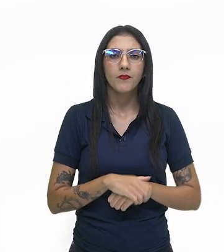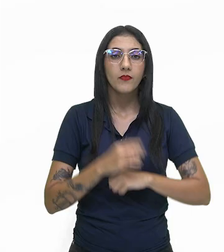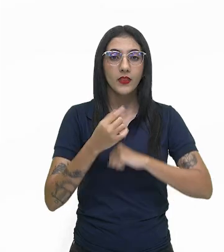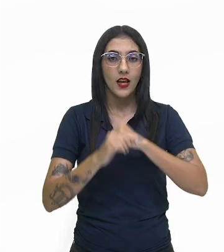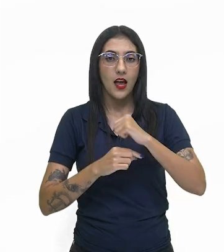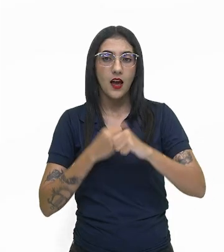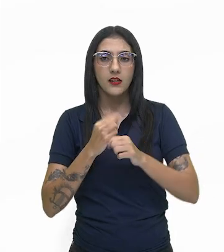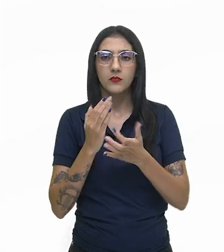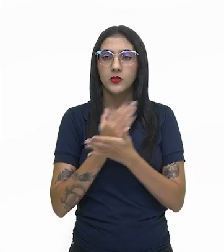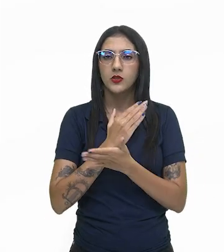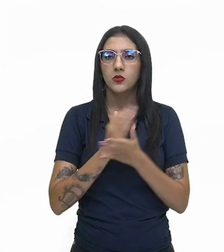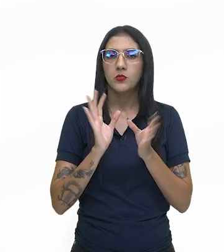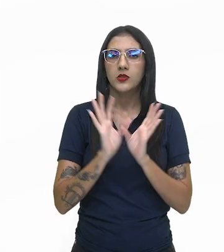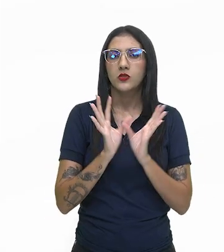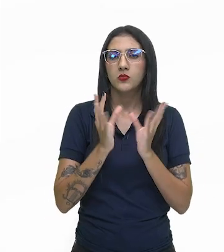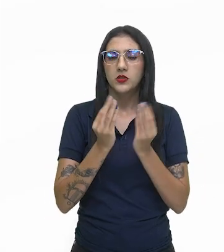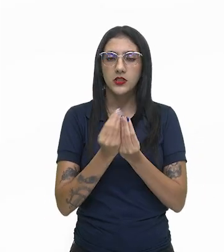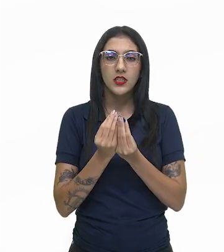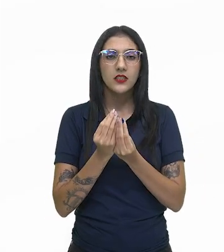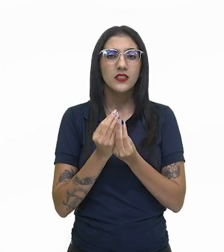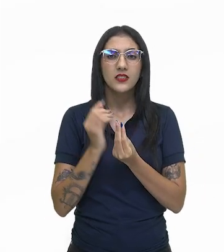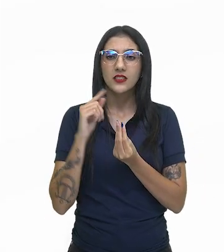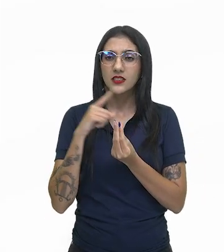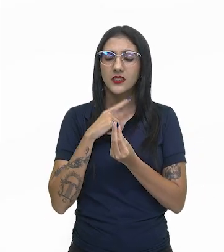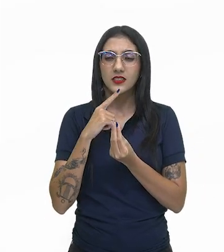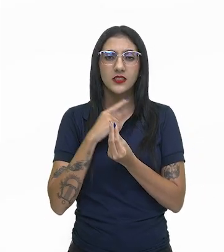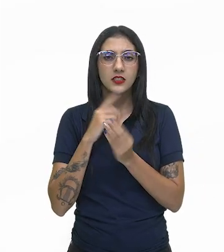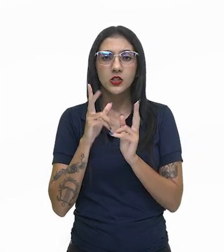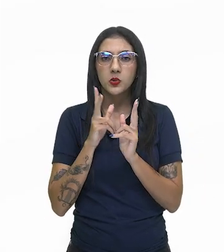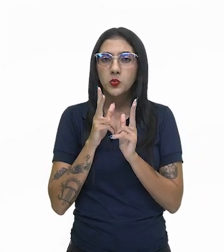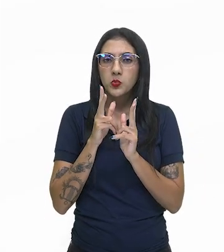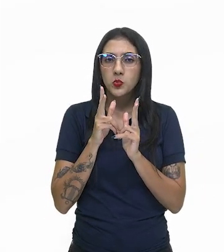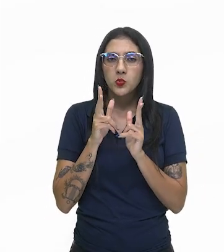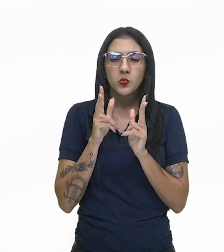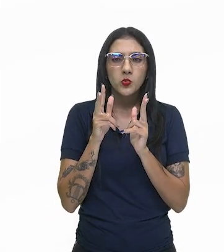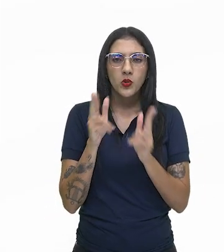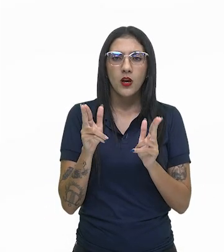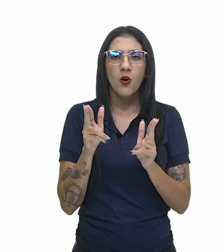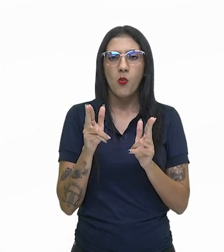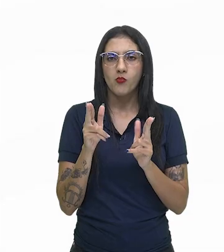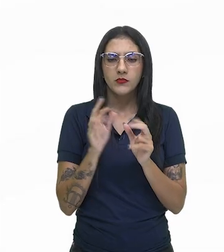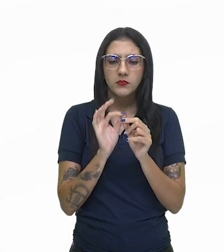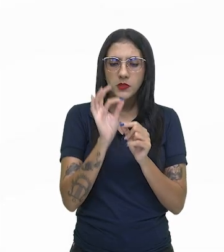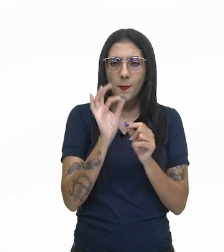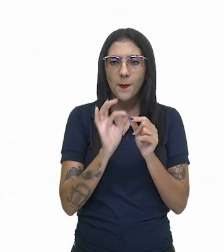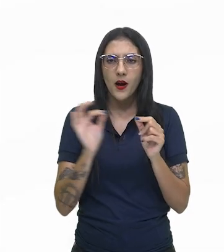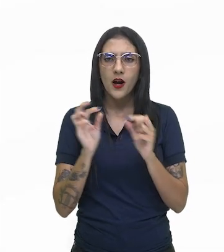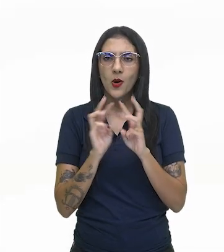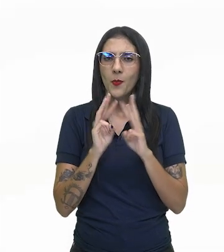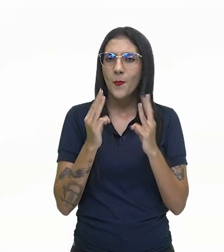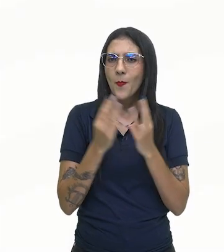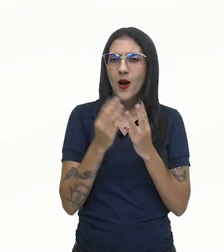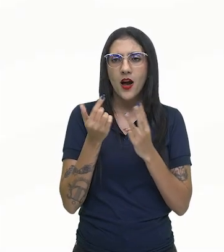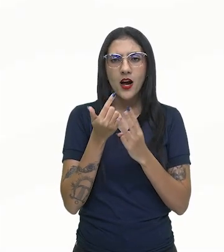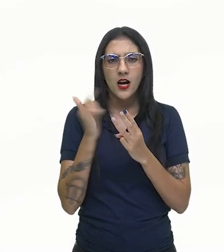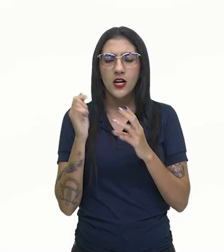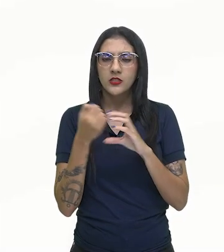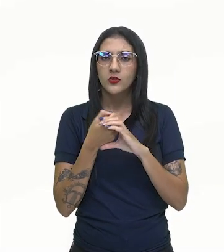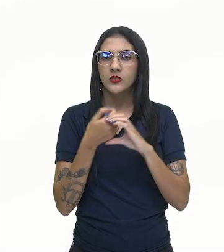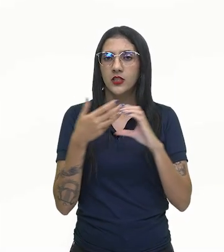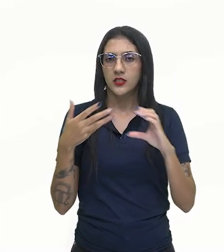átomos de determinado elemento são idênticos em tamanho, massa e outras